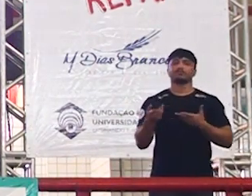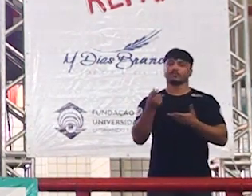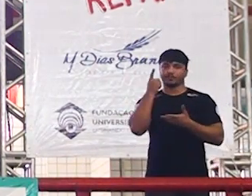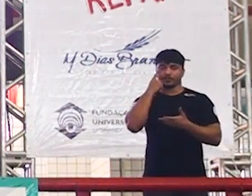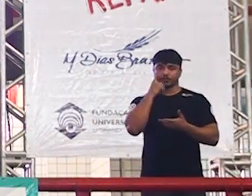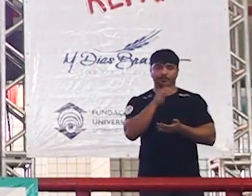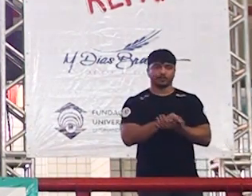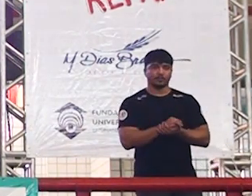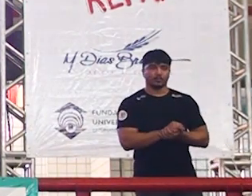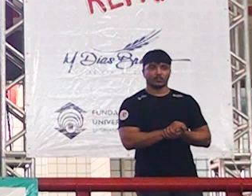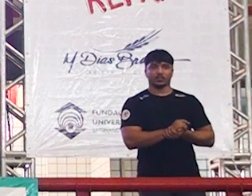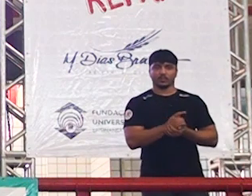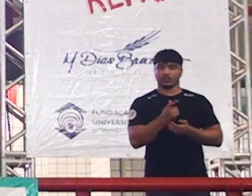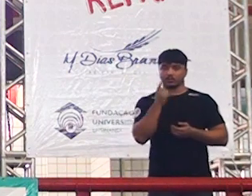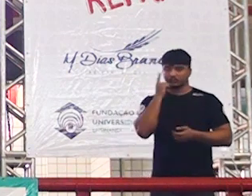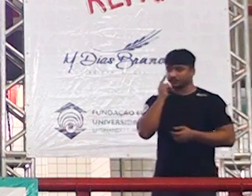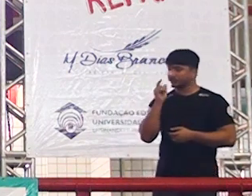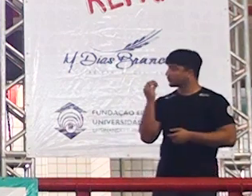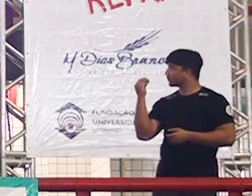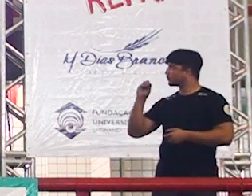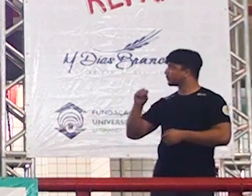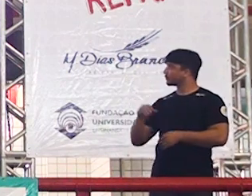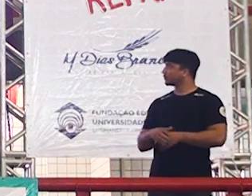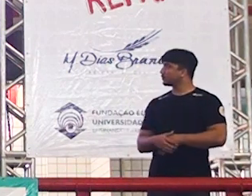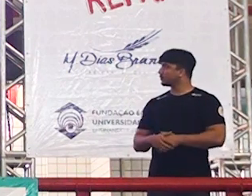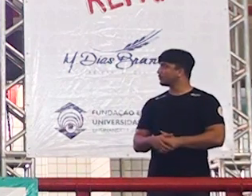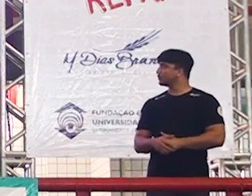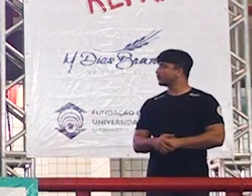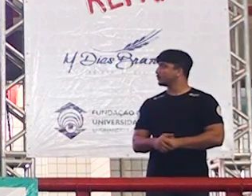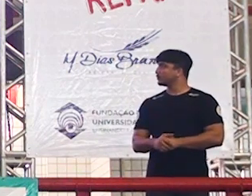uma coisa aí embaixo. Está em branco aqui embaixo, ó, comentários.